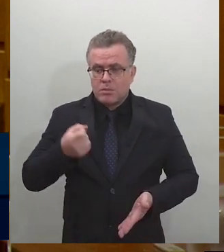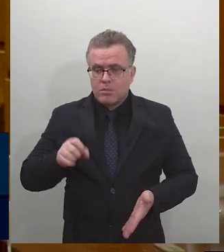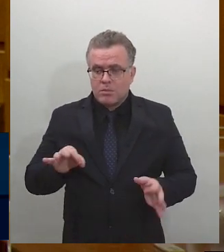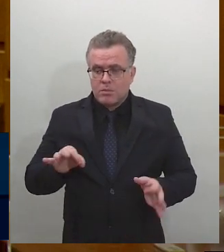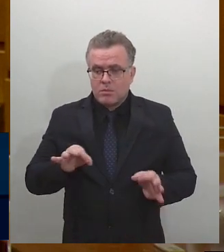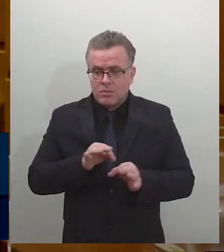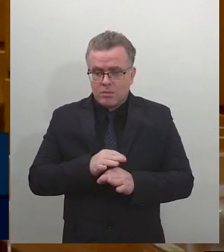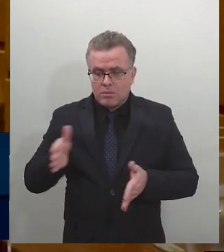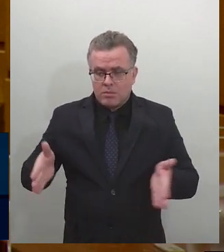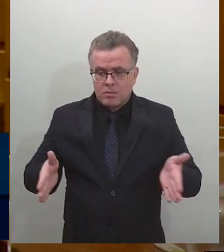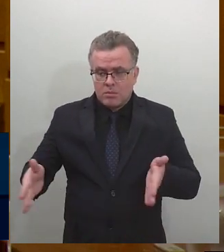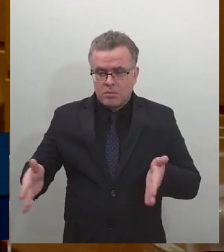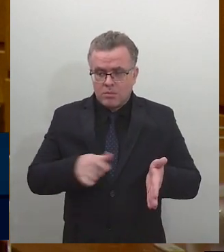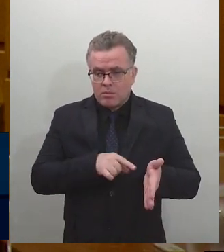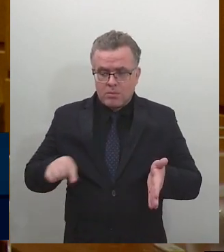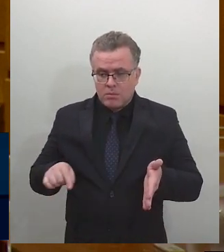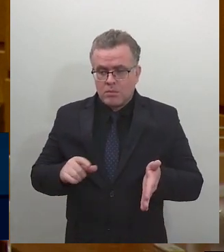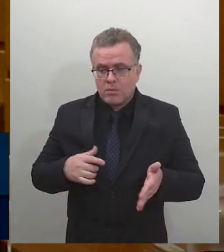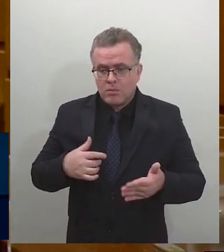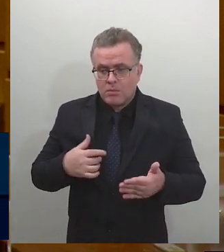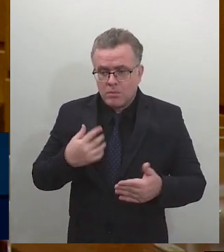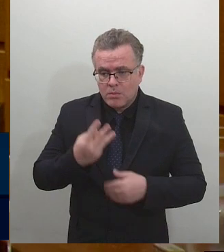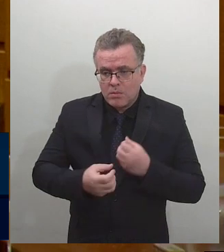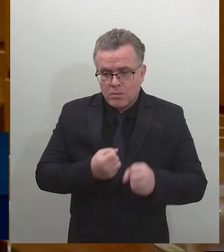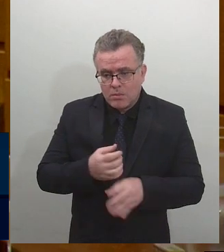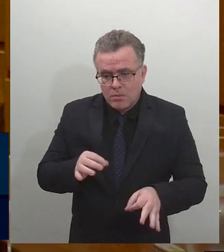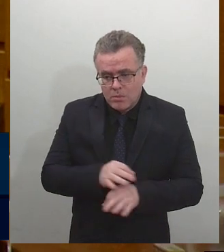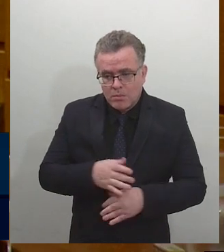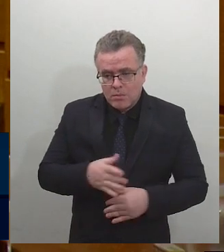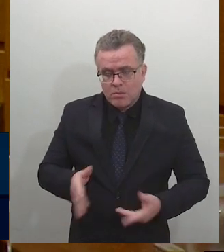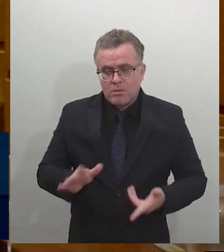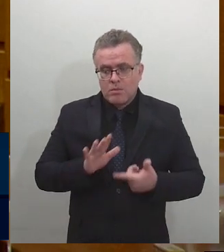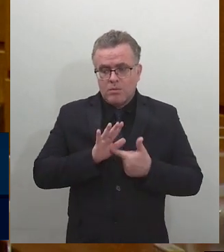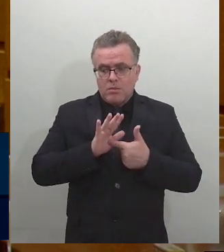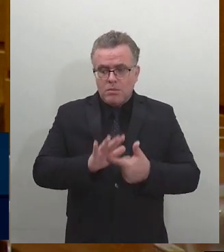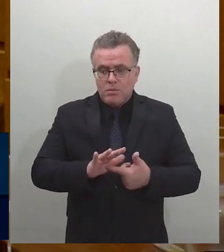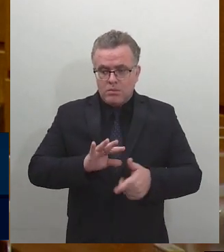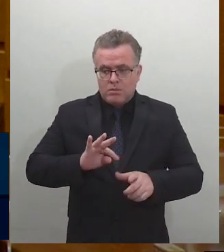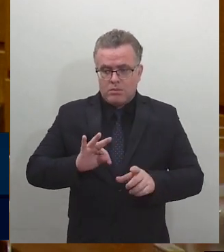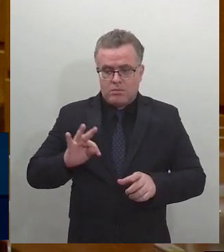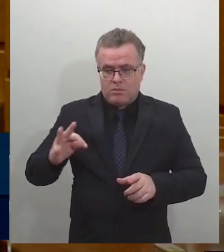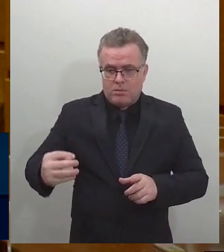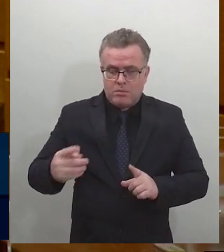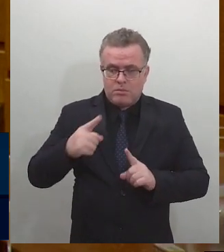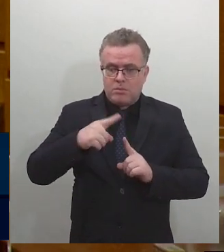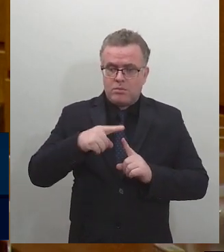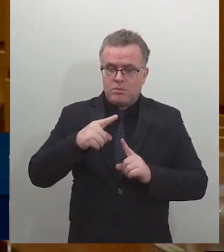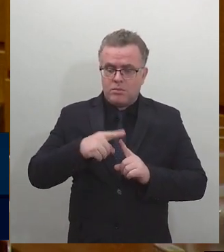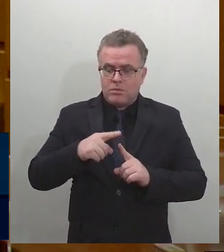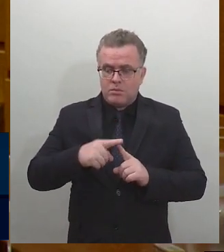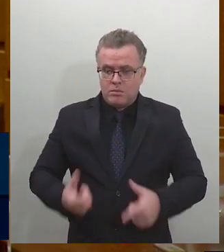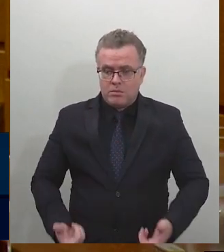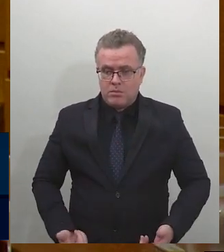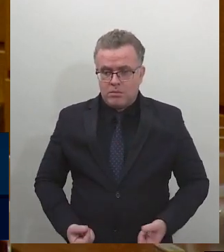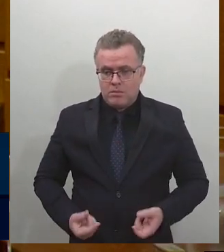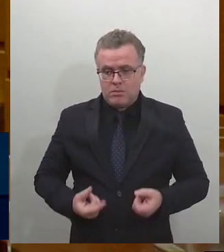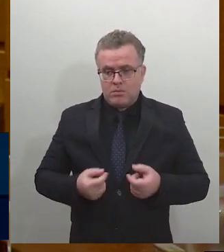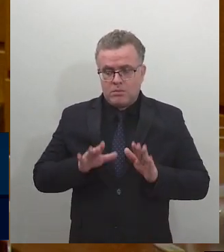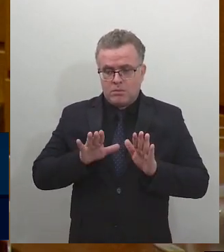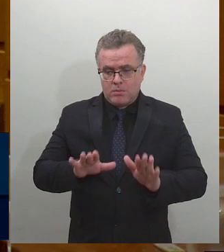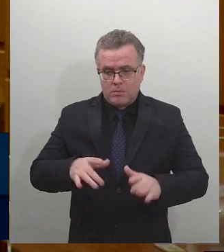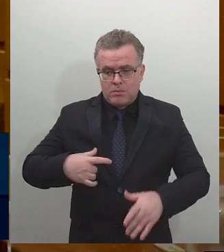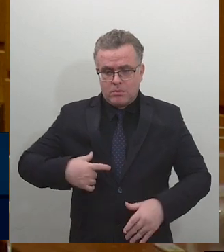Esses casos envolvem todos os tipos de câncer, mas infelizmente o câncer de pulmão é o tipo de câncer que